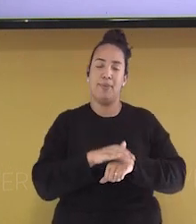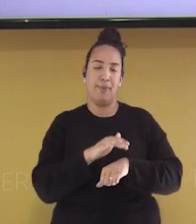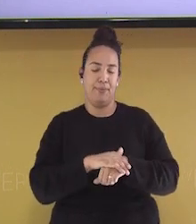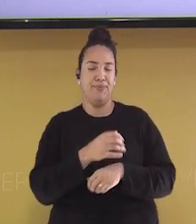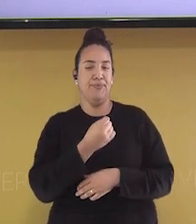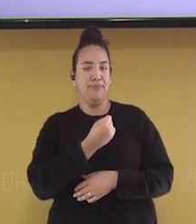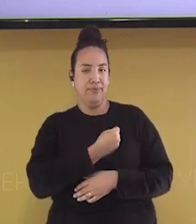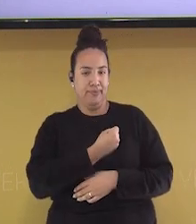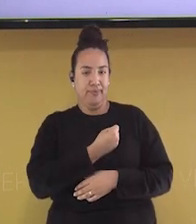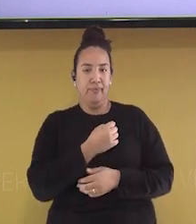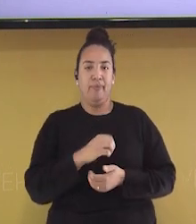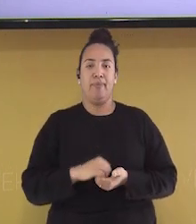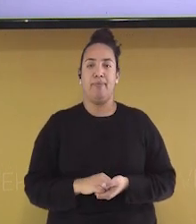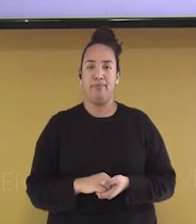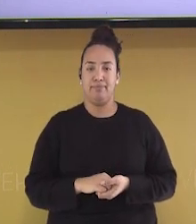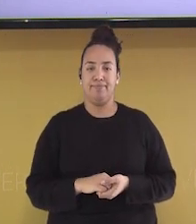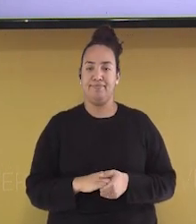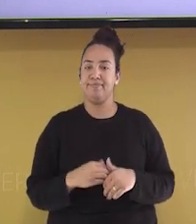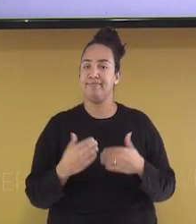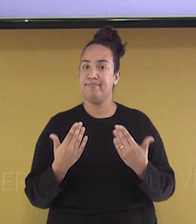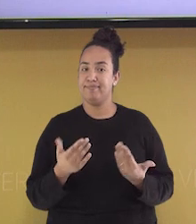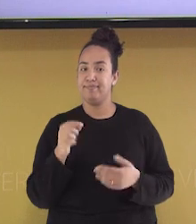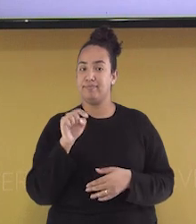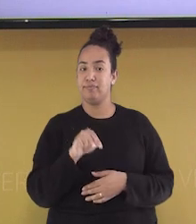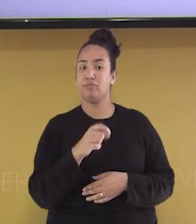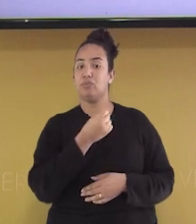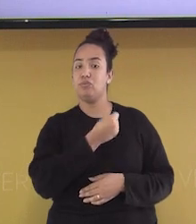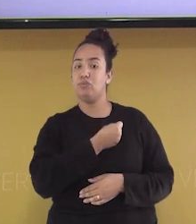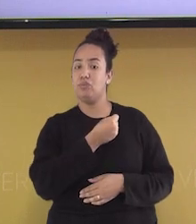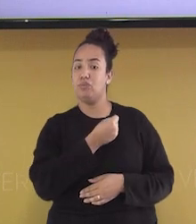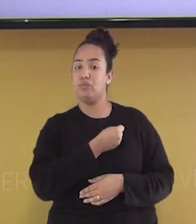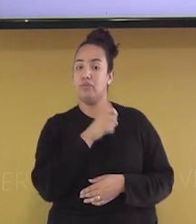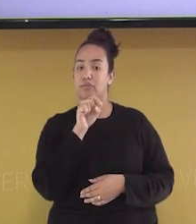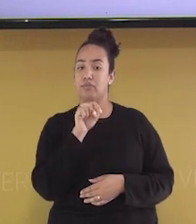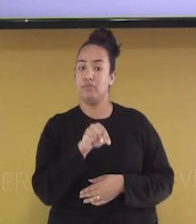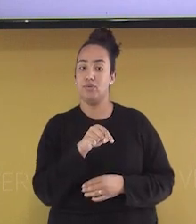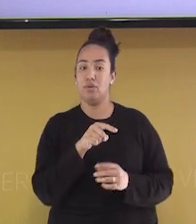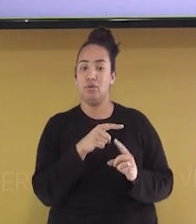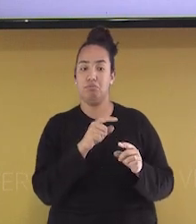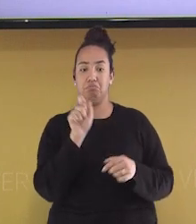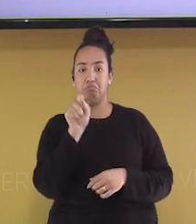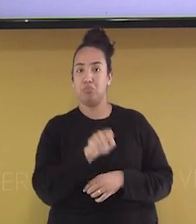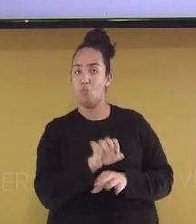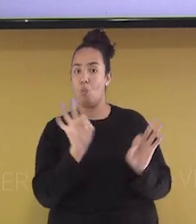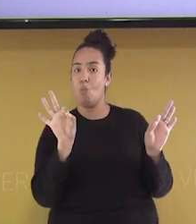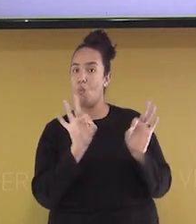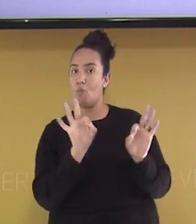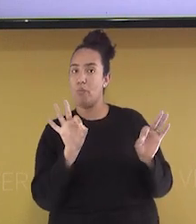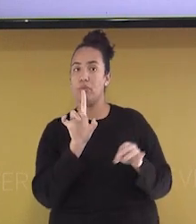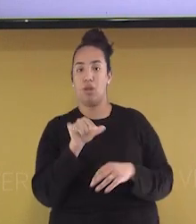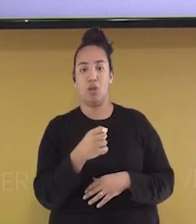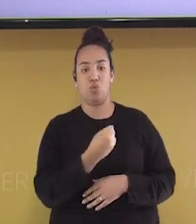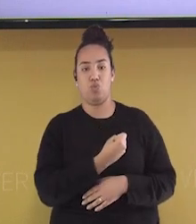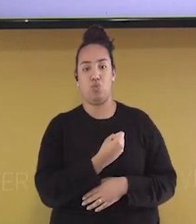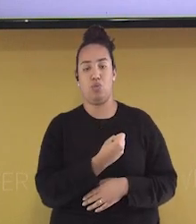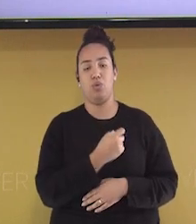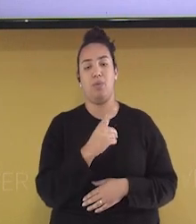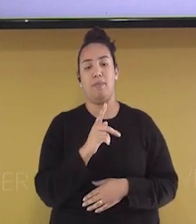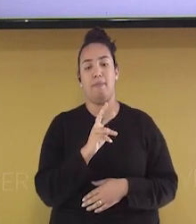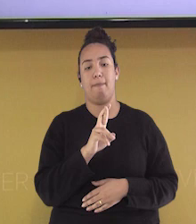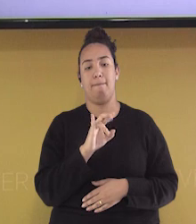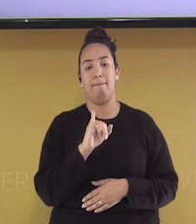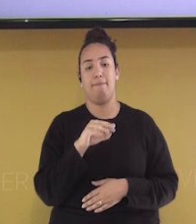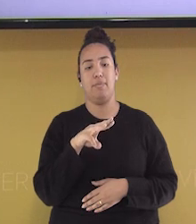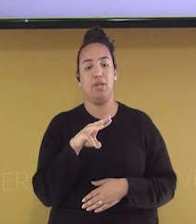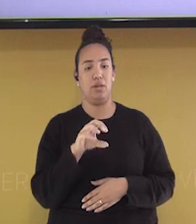assinalamos, são números primos. O crivo de Eratóstenes consiste basicamente em ir